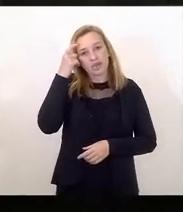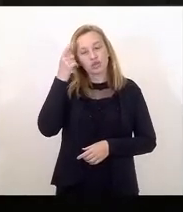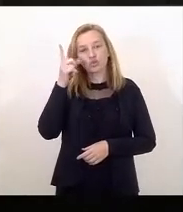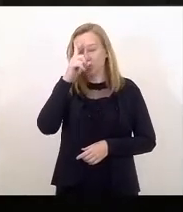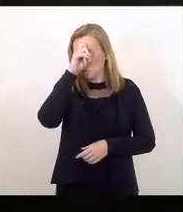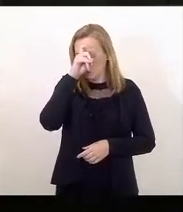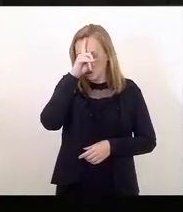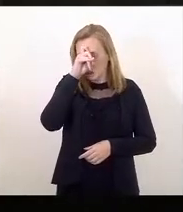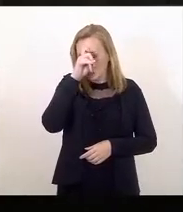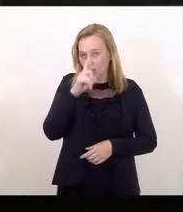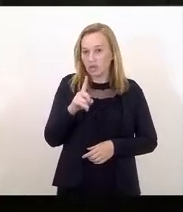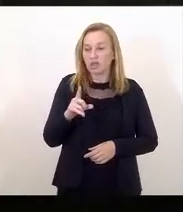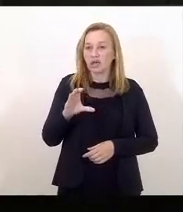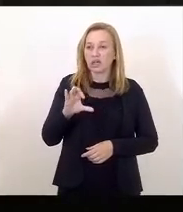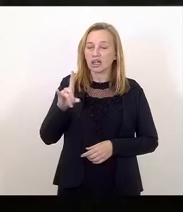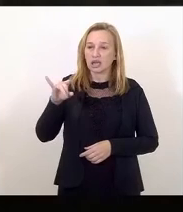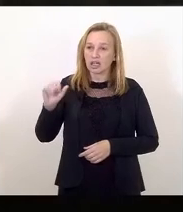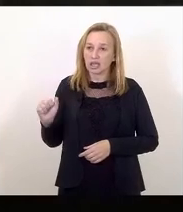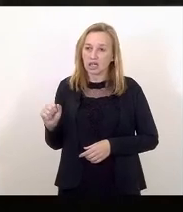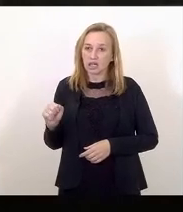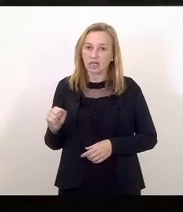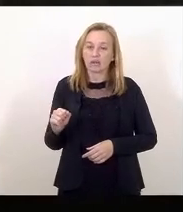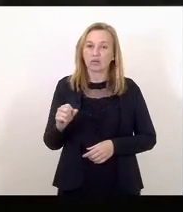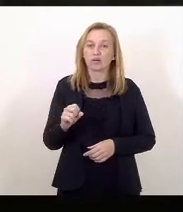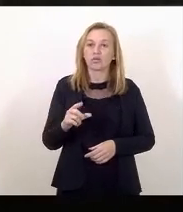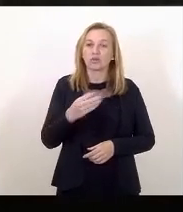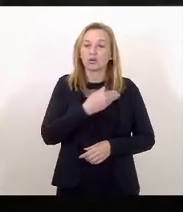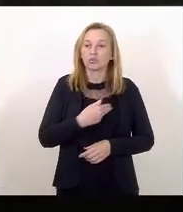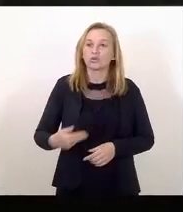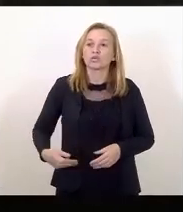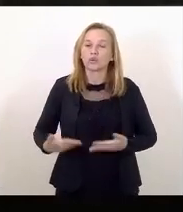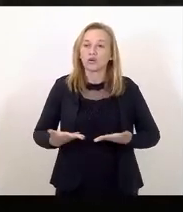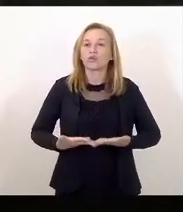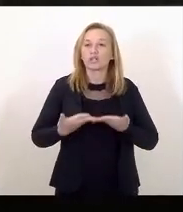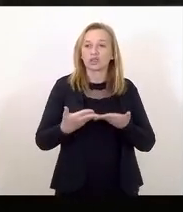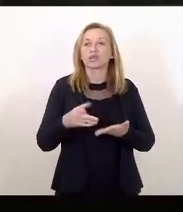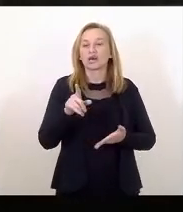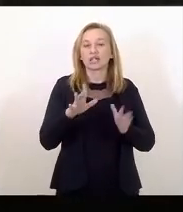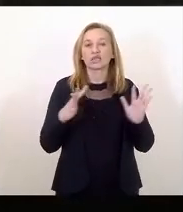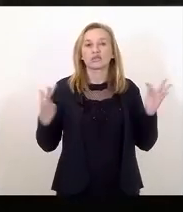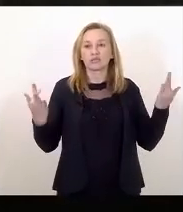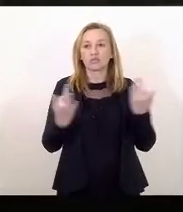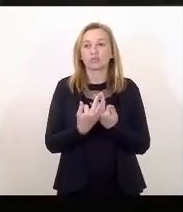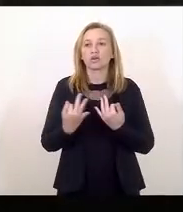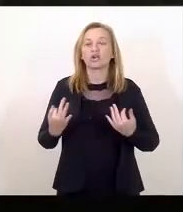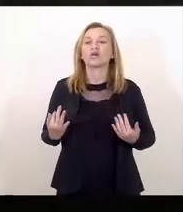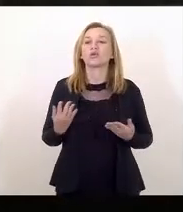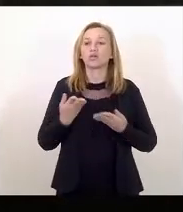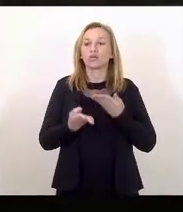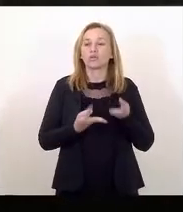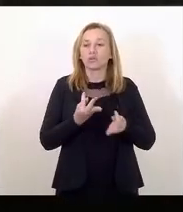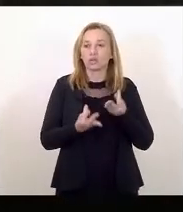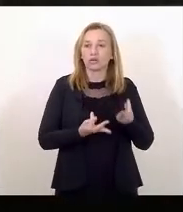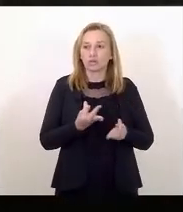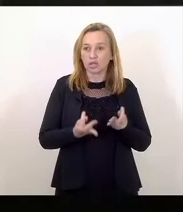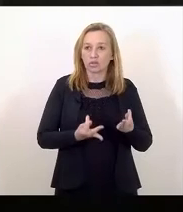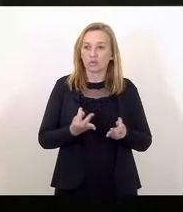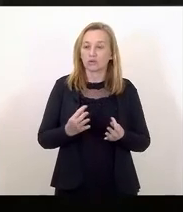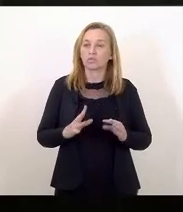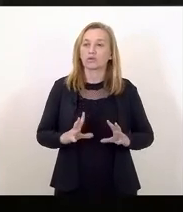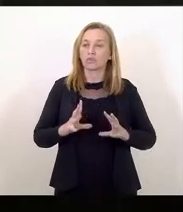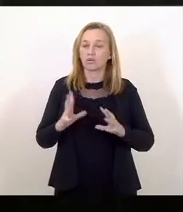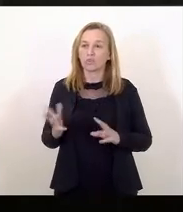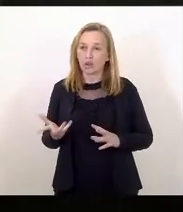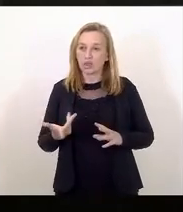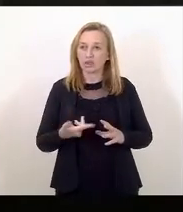hospitais e as clínicas da rede pública devem oferecer a essas pessoas um tratamento prioritário no